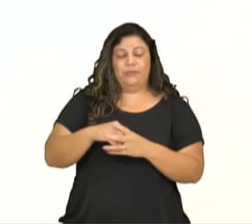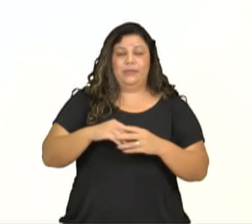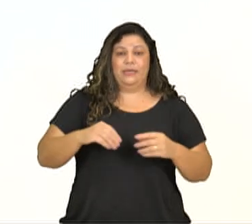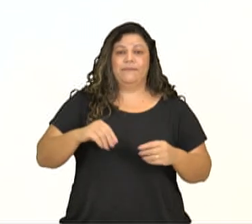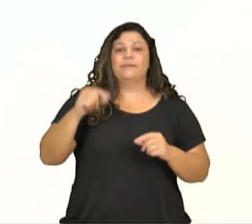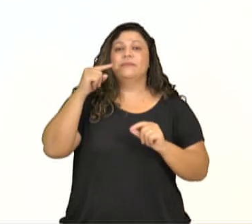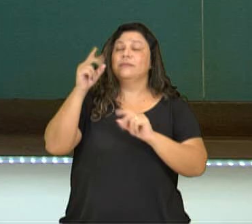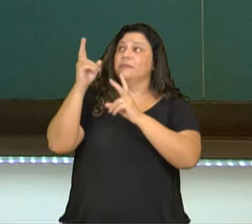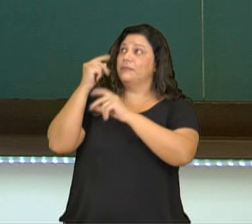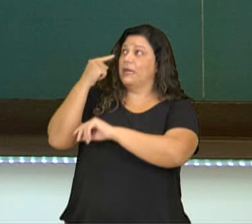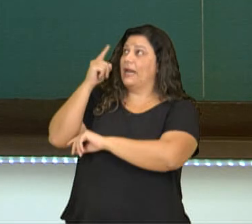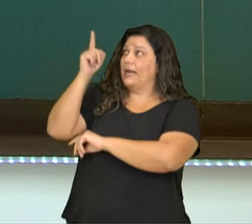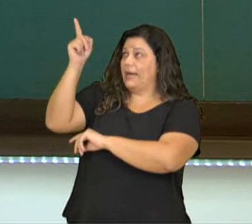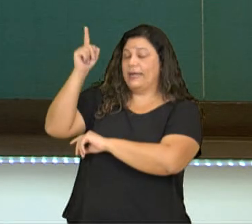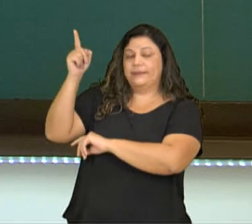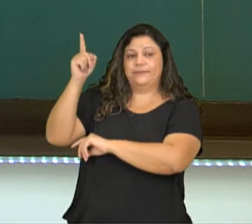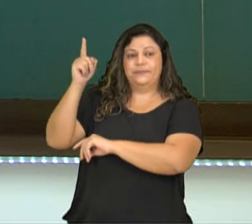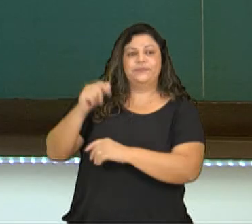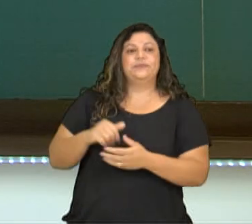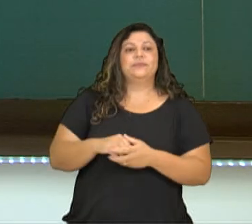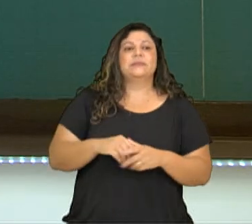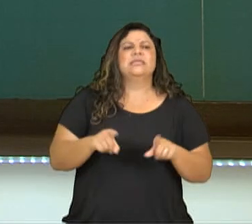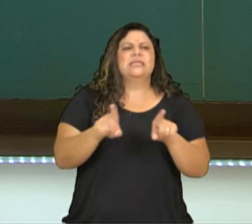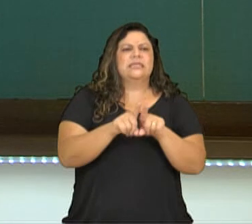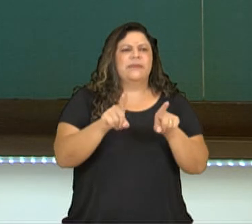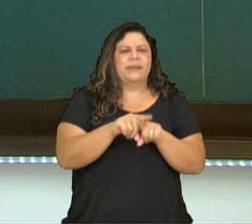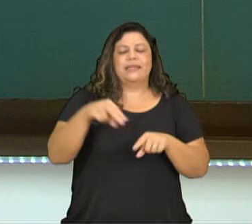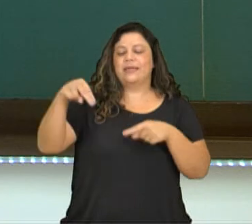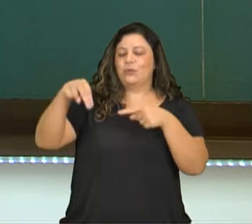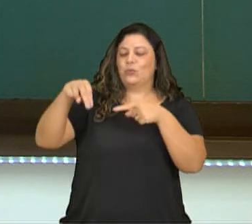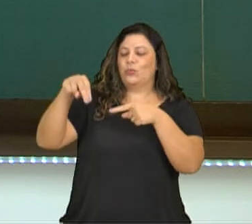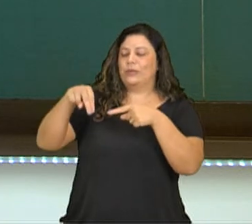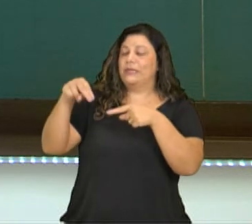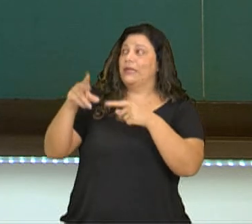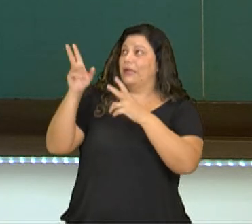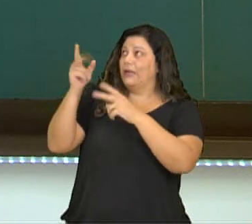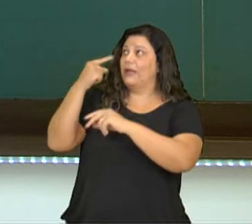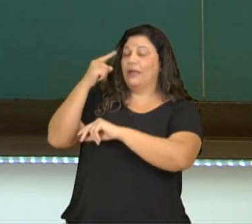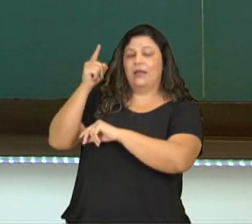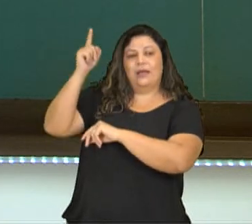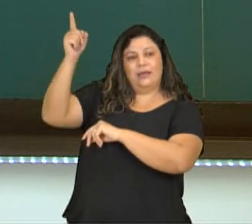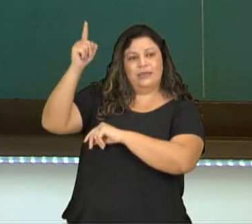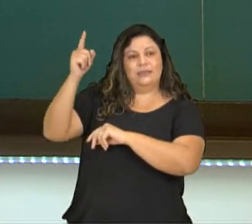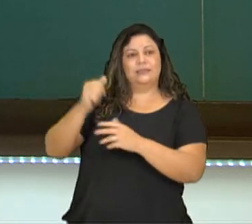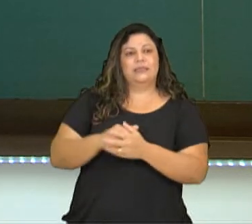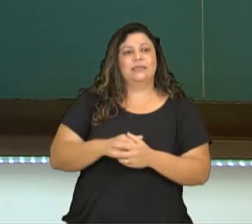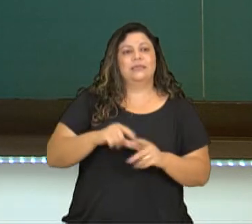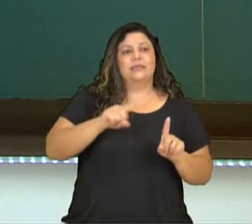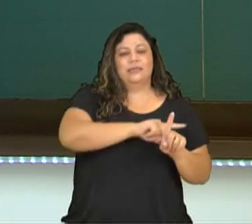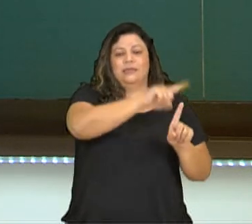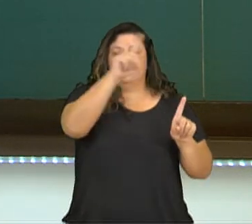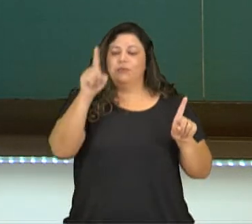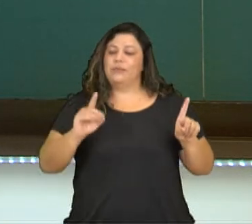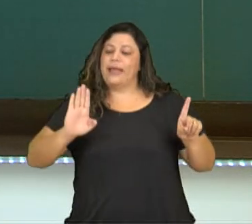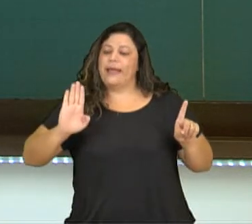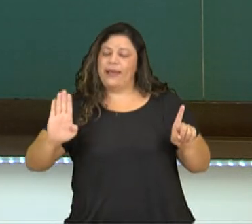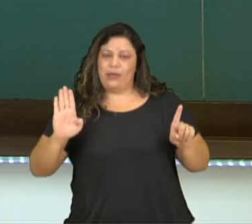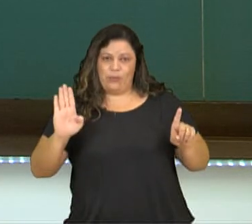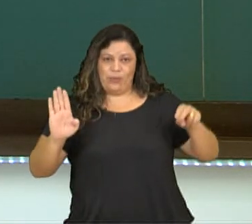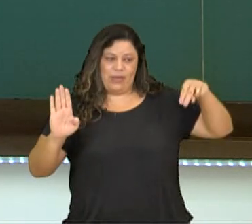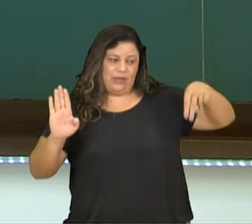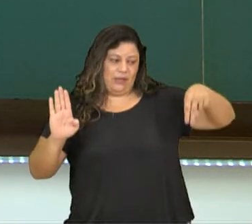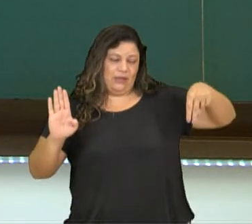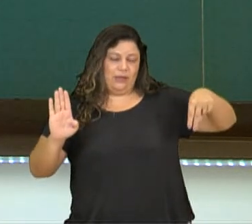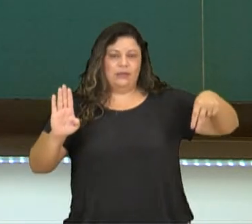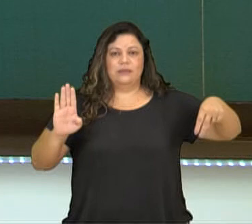hipotenusa, e de forma análoga nós temos o N, que é a projeção do cateto B sobre a